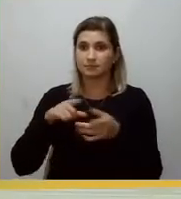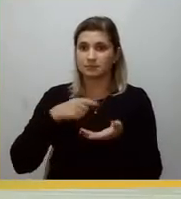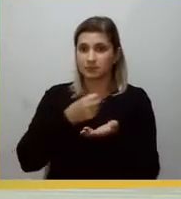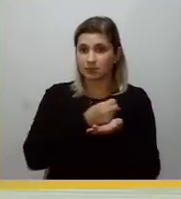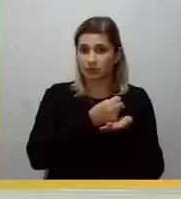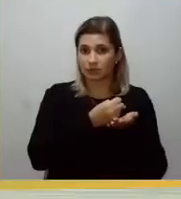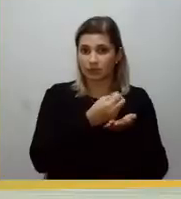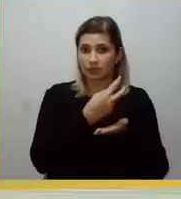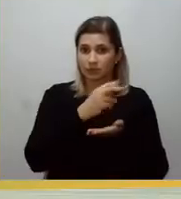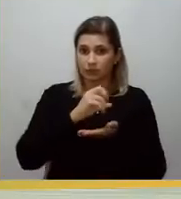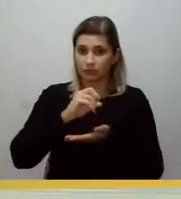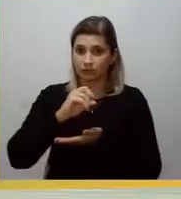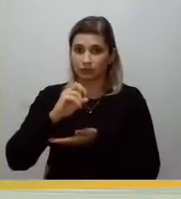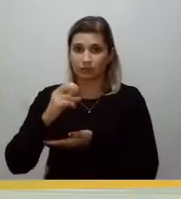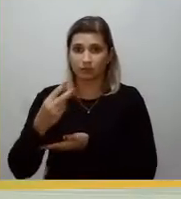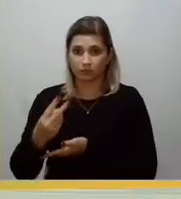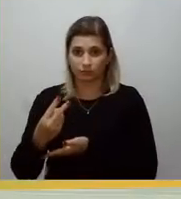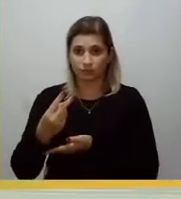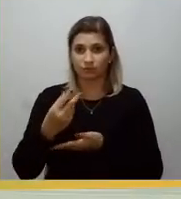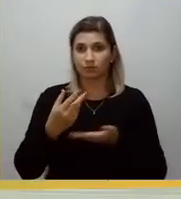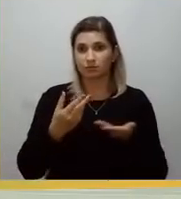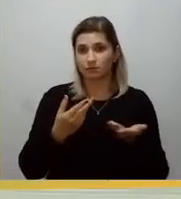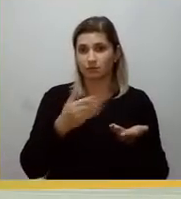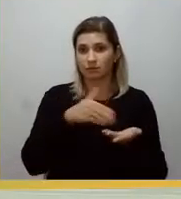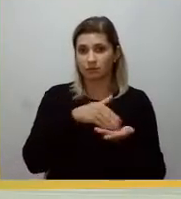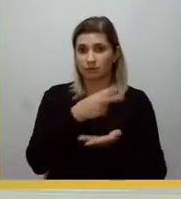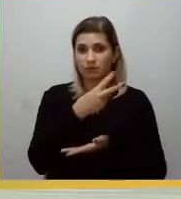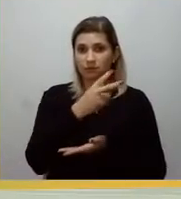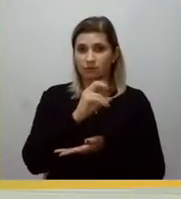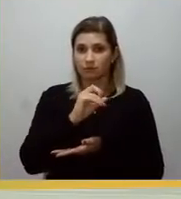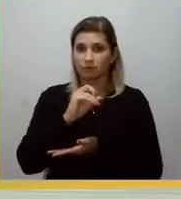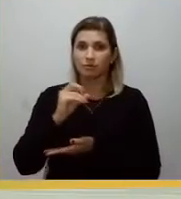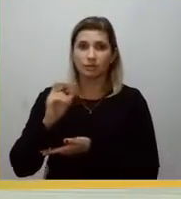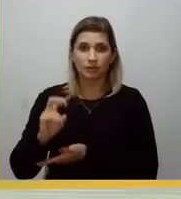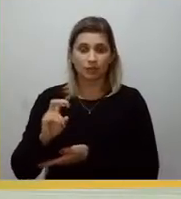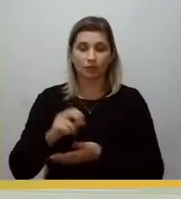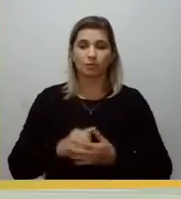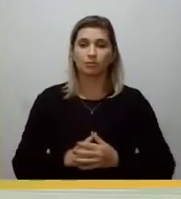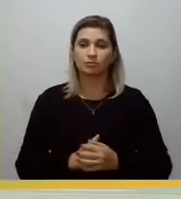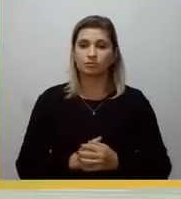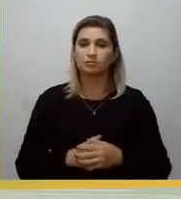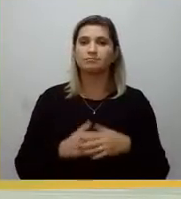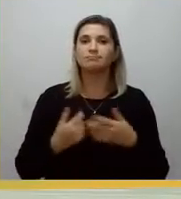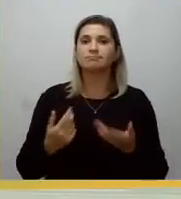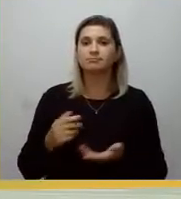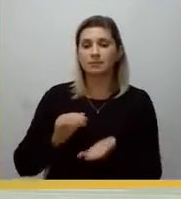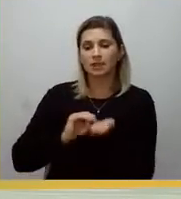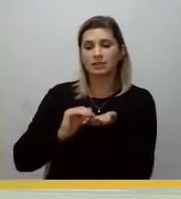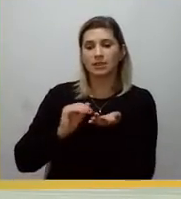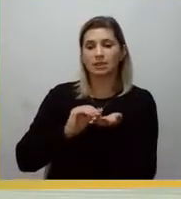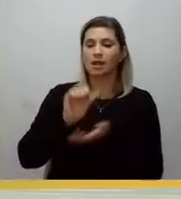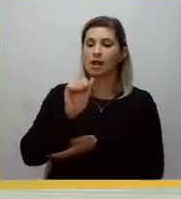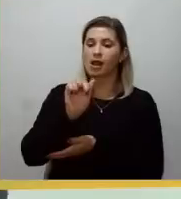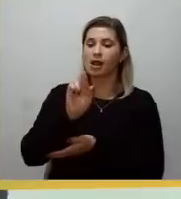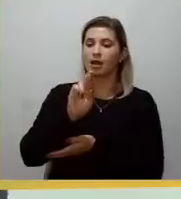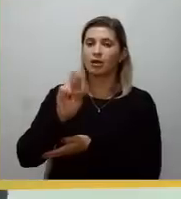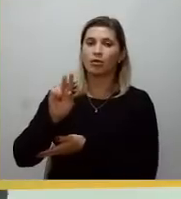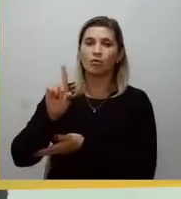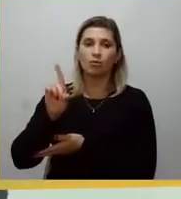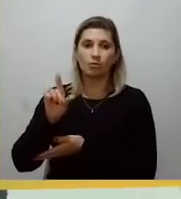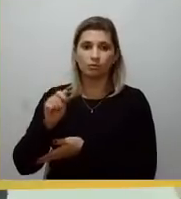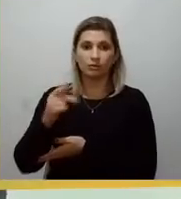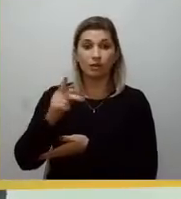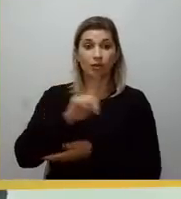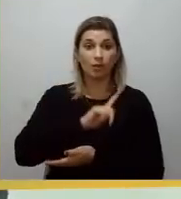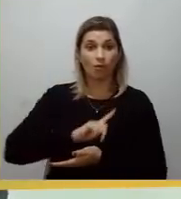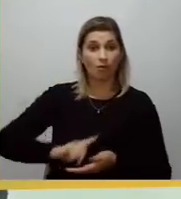outro contrato em 2005. E venceu até uma licitação em 2002. Qual que era a autonomia do secretário Arruda no seu governo? Ele tem